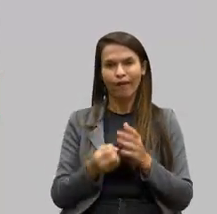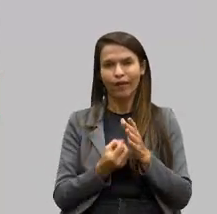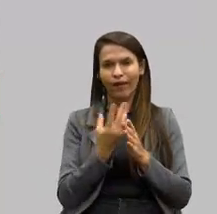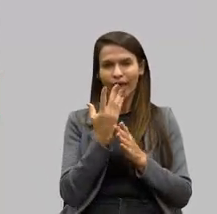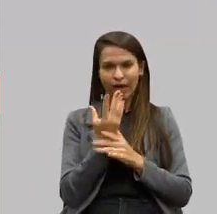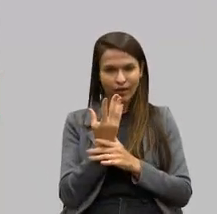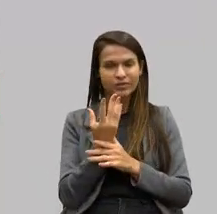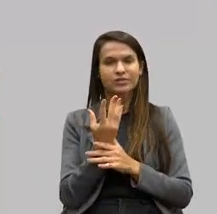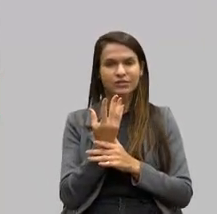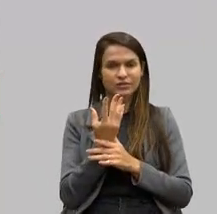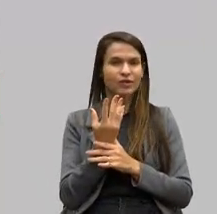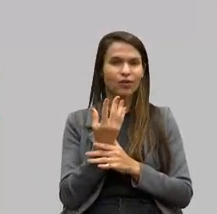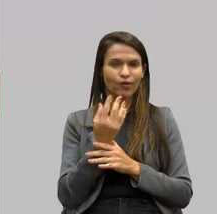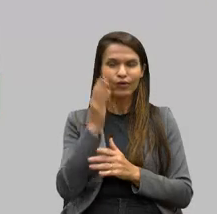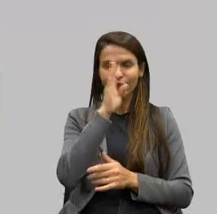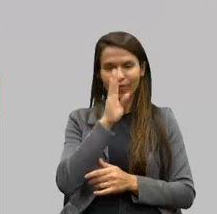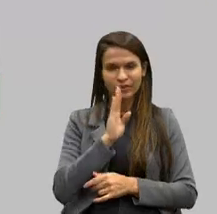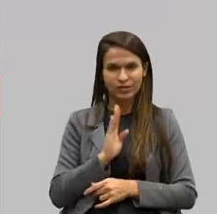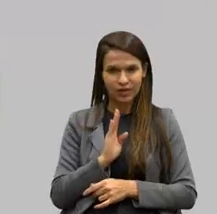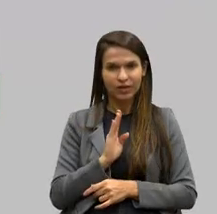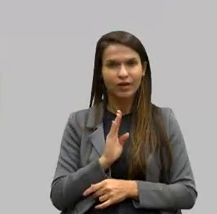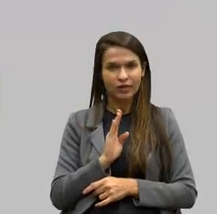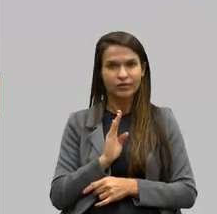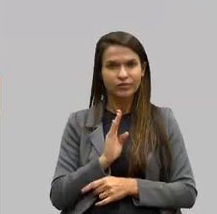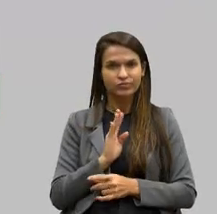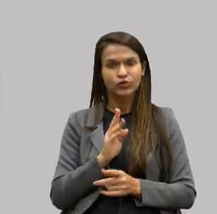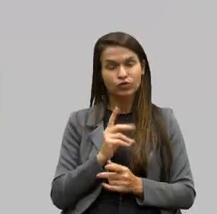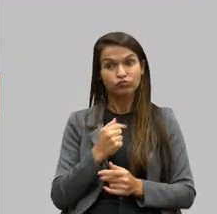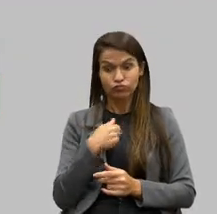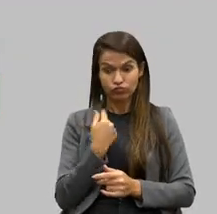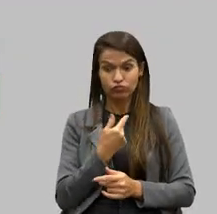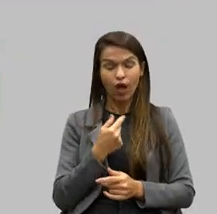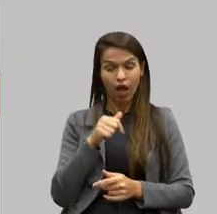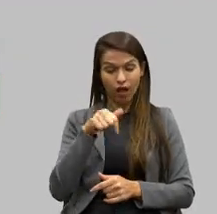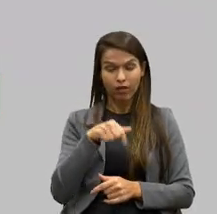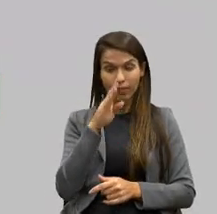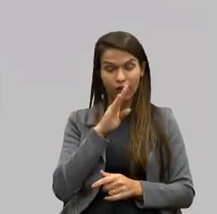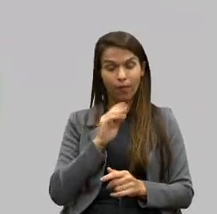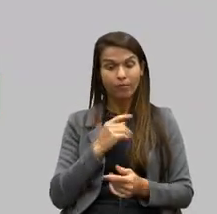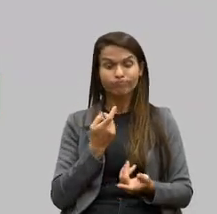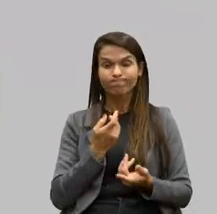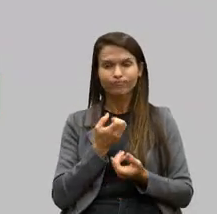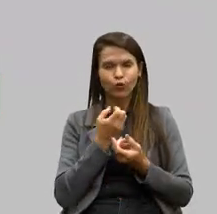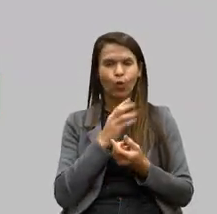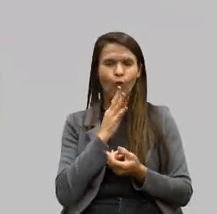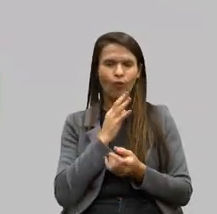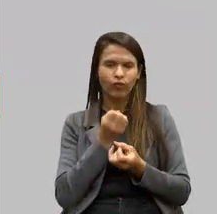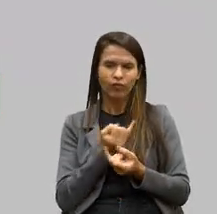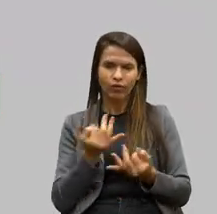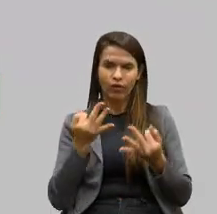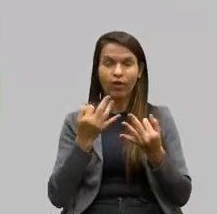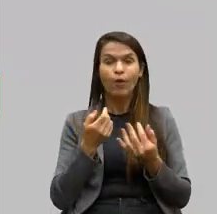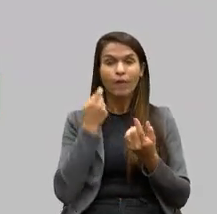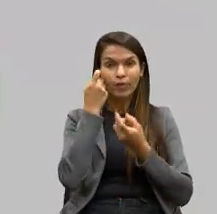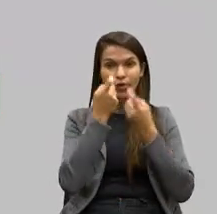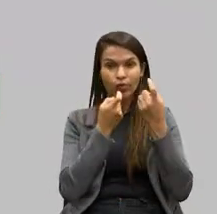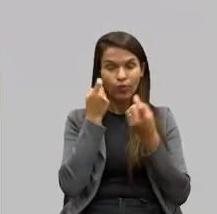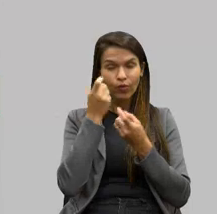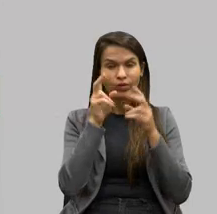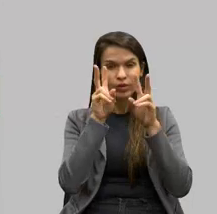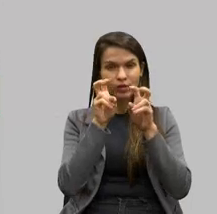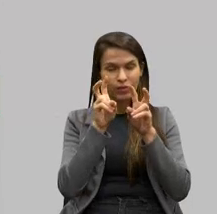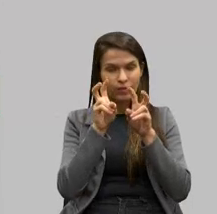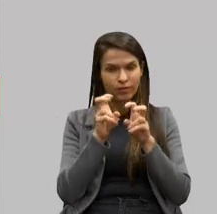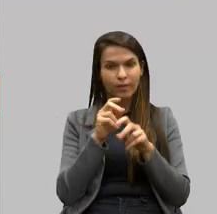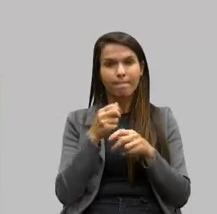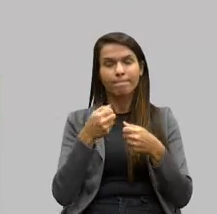brasileira, com a pluralidade de conhecimento que a gente tem aqui. Eu me preocupo muito com esse tema, acho que a gente precisa, como a